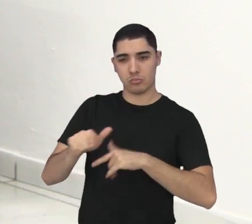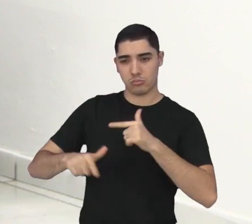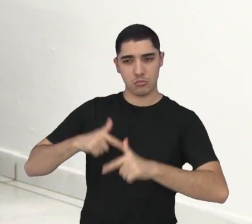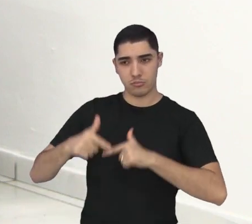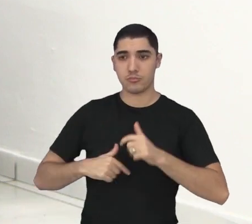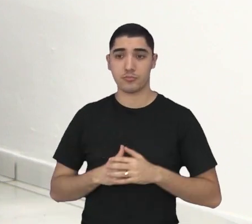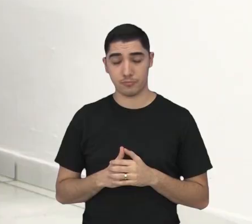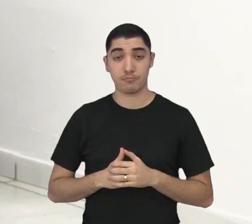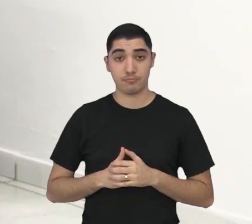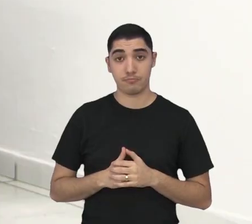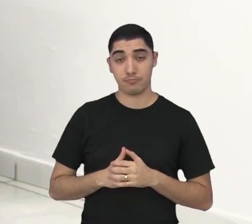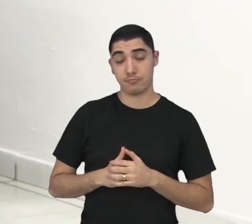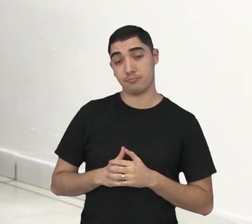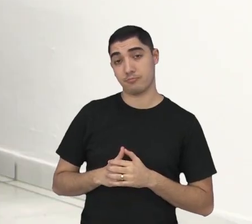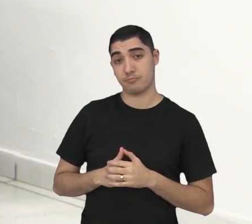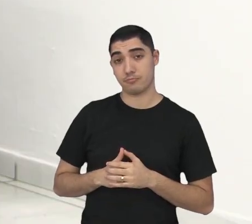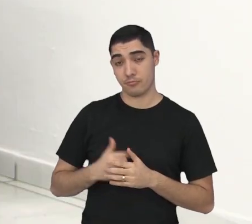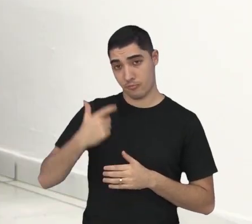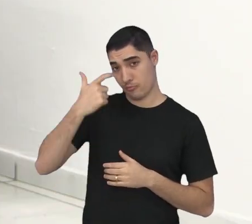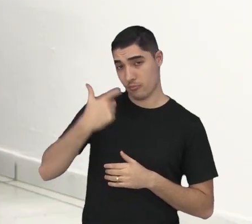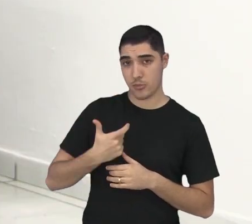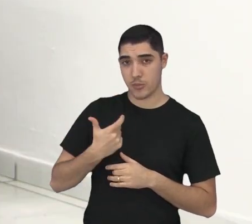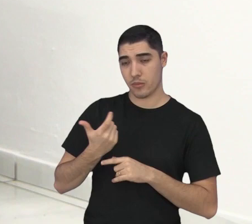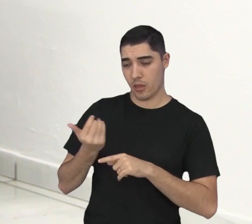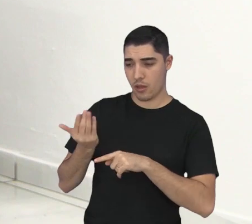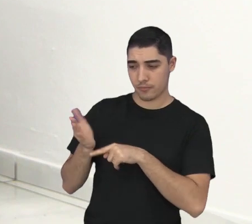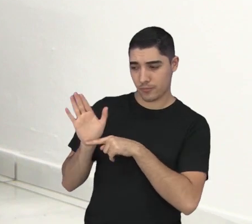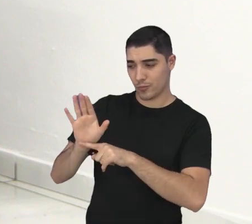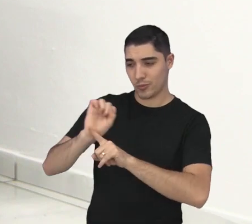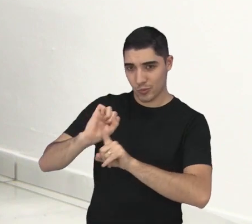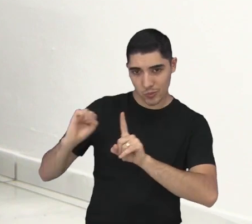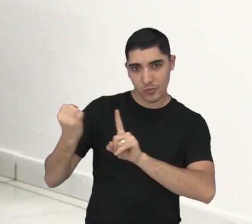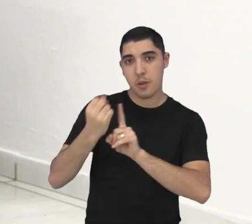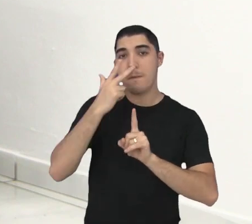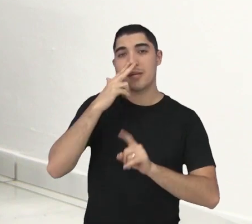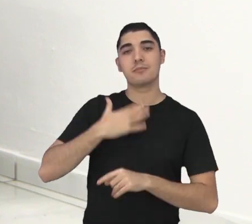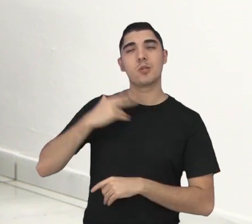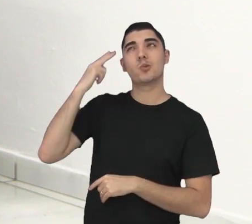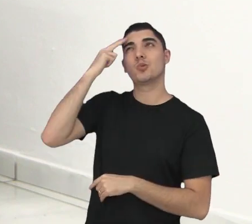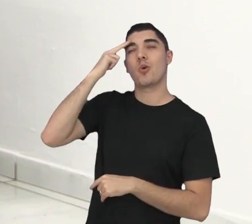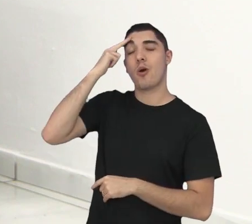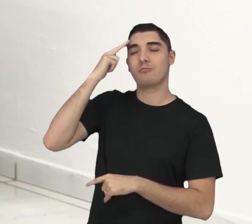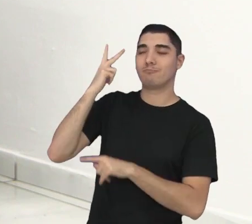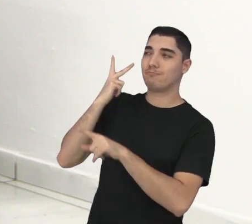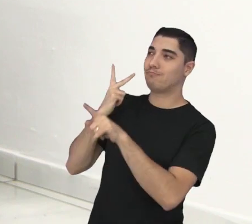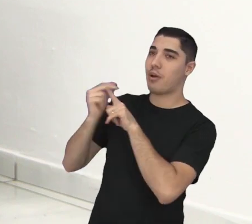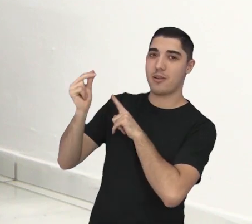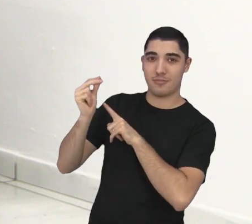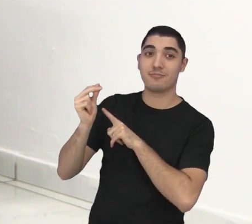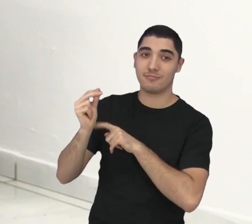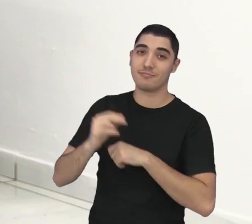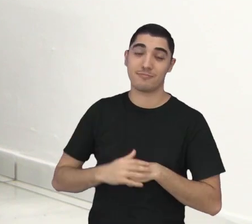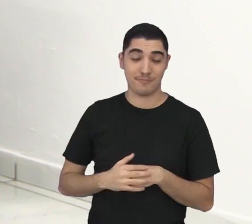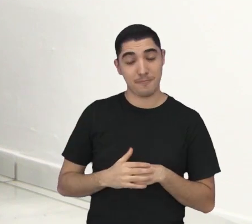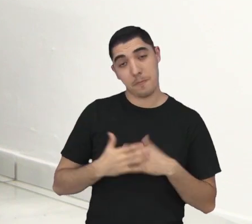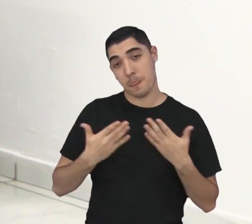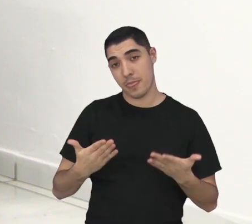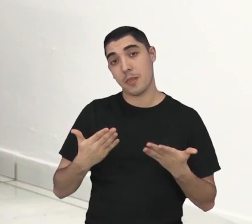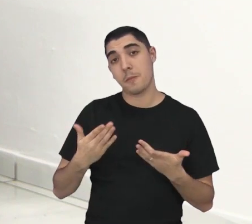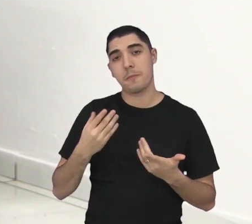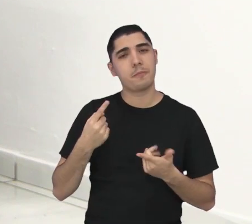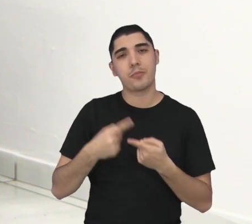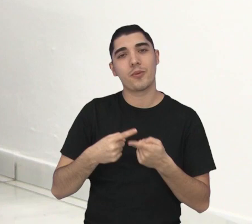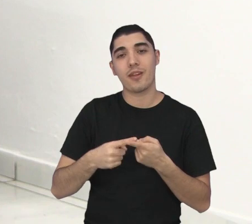do serviço. Trabalhar com assistente social é a realização de um sonho, primeiro,